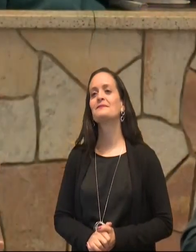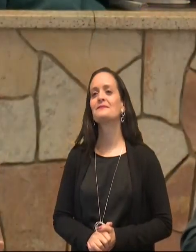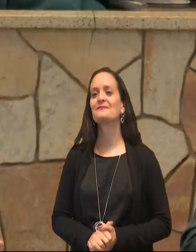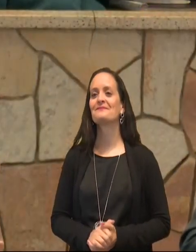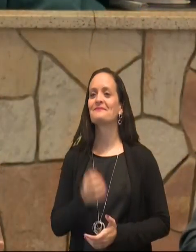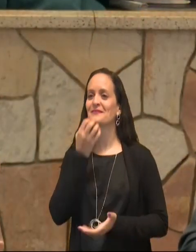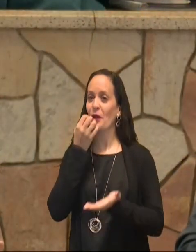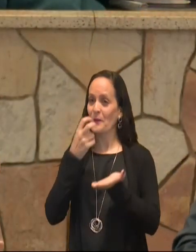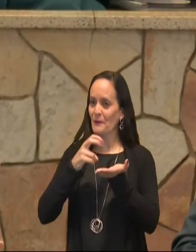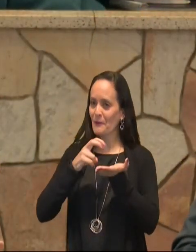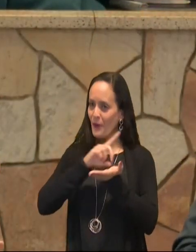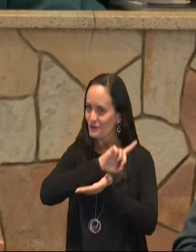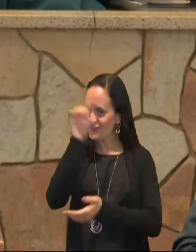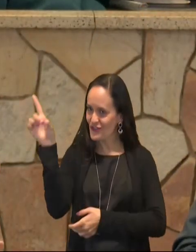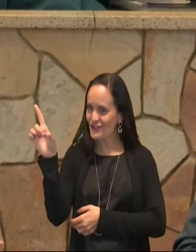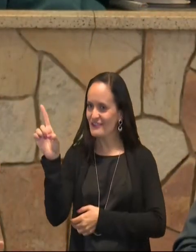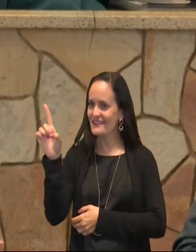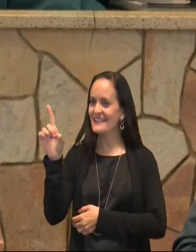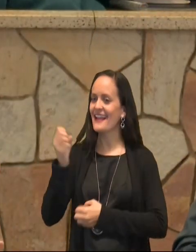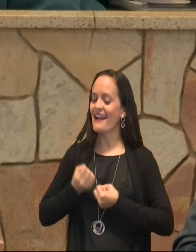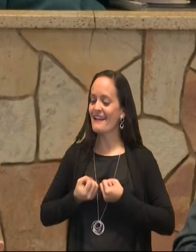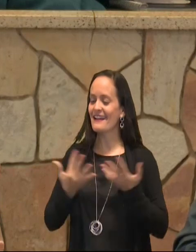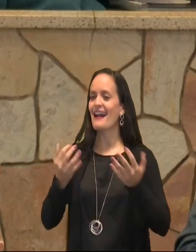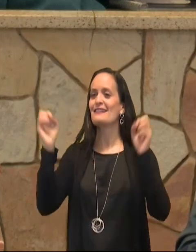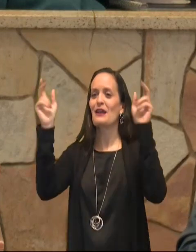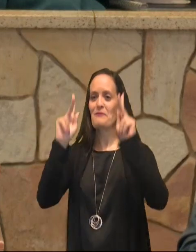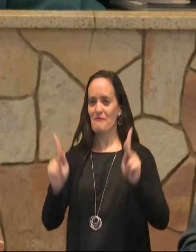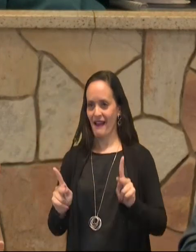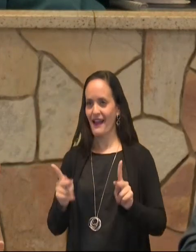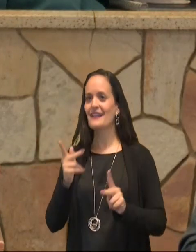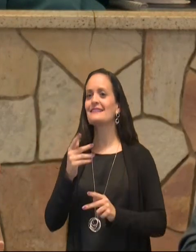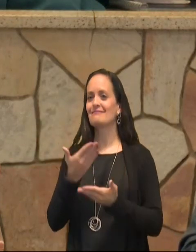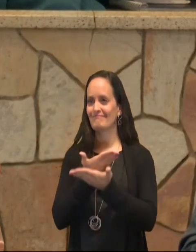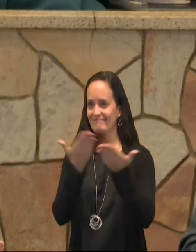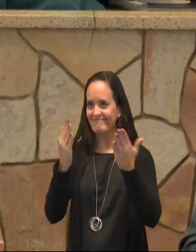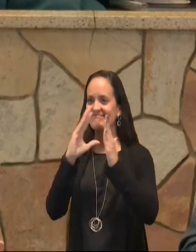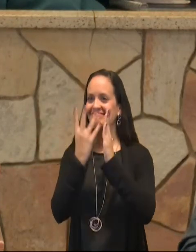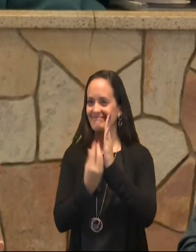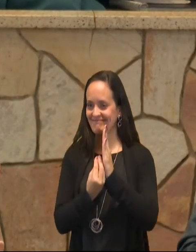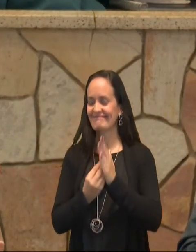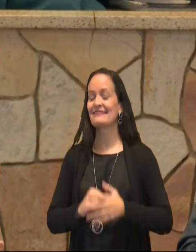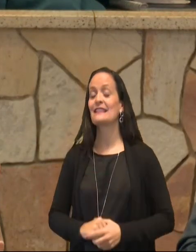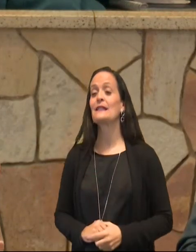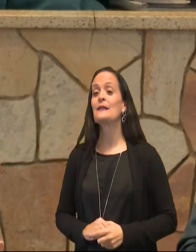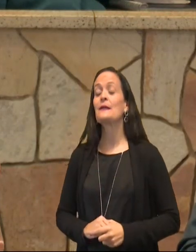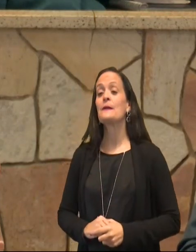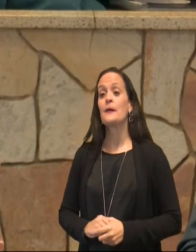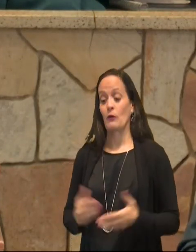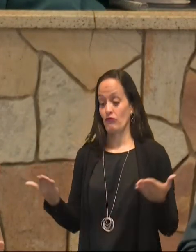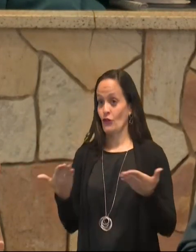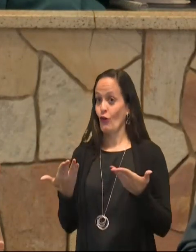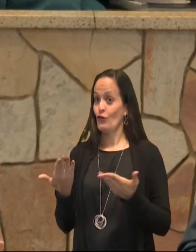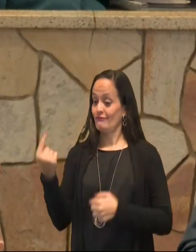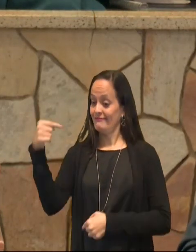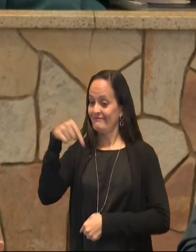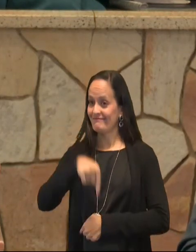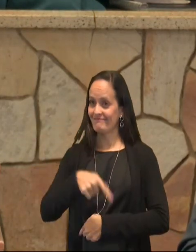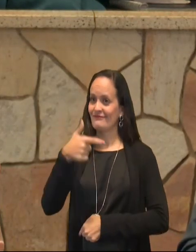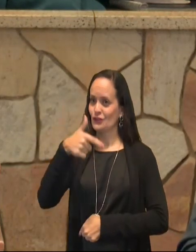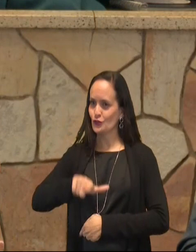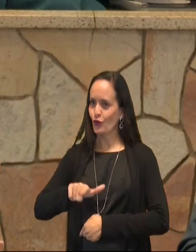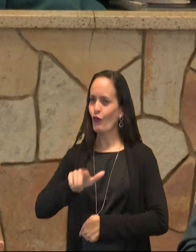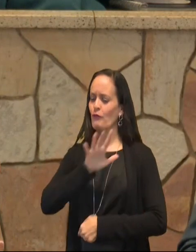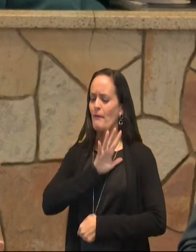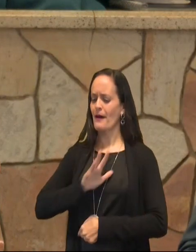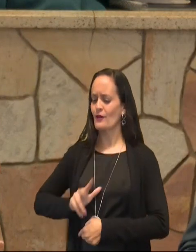Bom dia, irmãos. Graça e paz seja sobre essa igreja. Estamos aqui reunidos mais uma vez para adorar o nosso